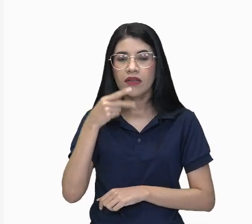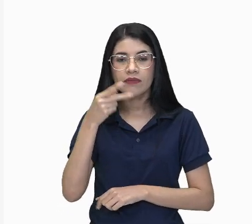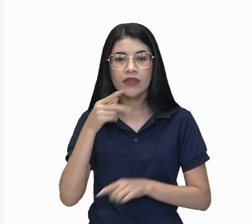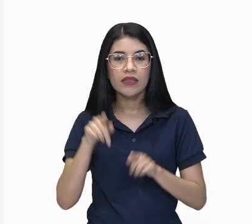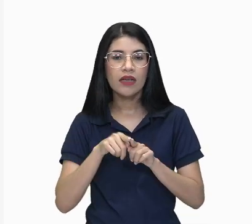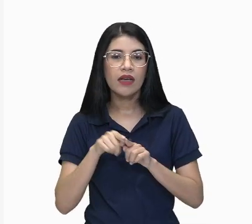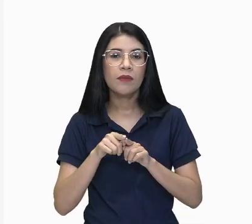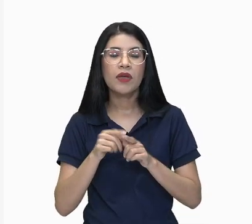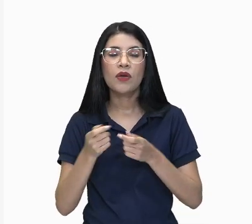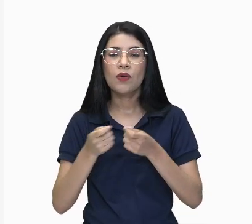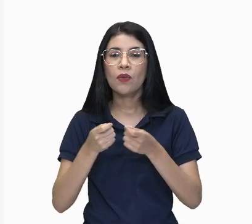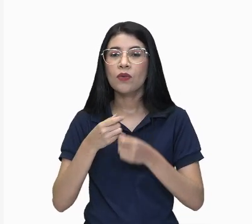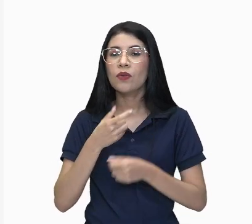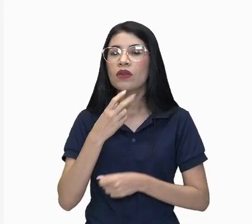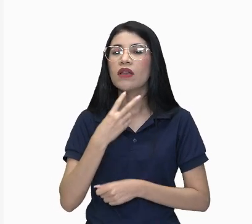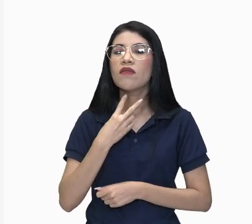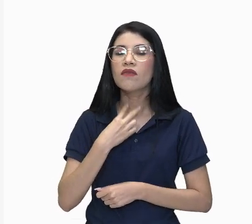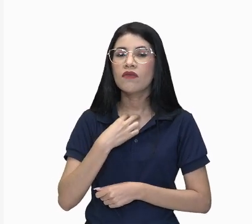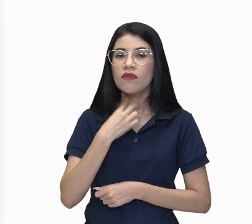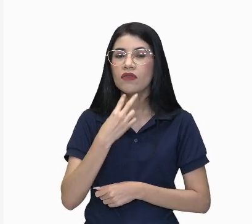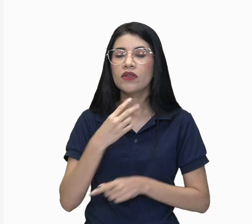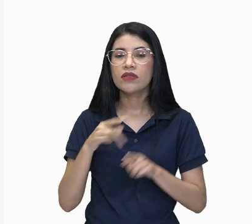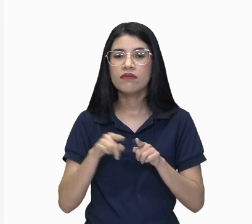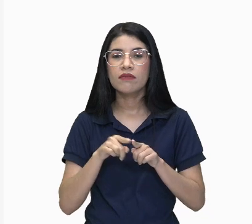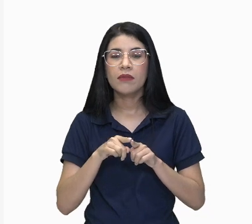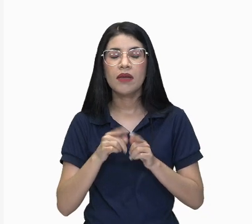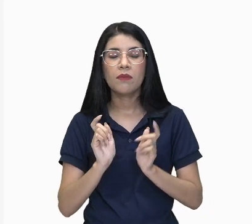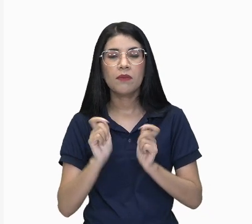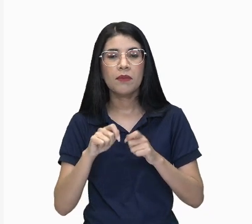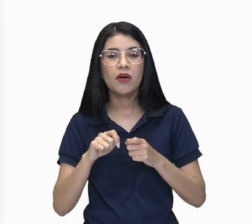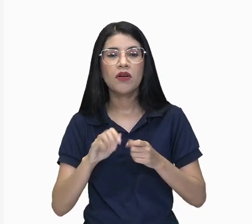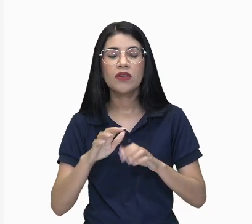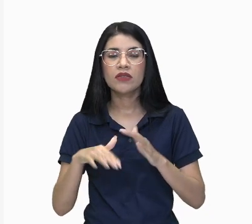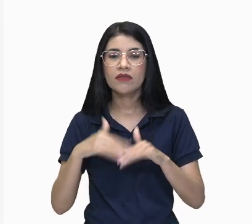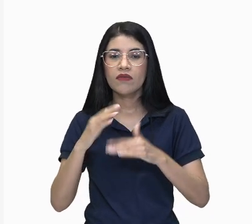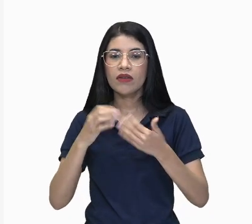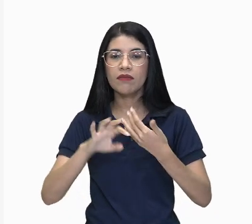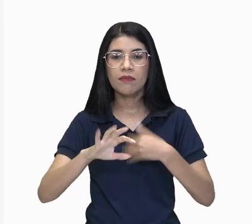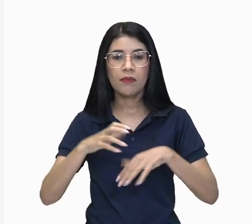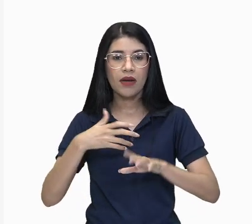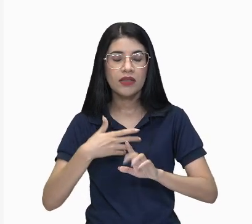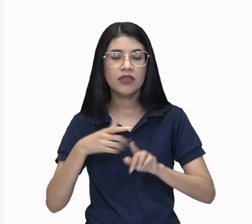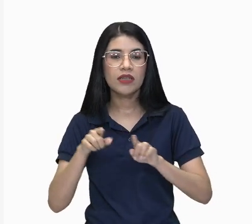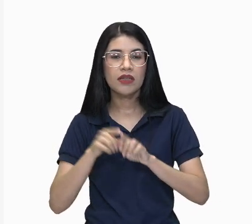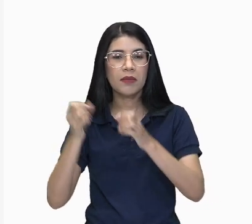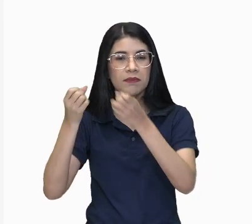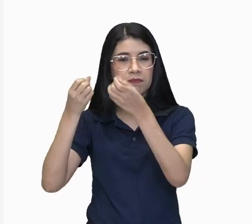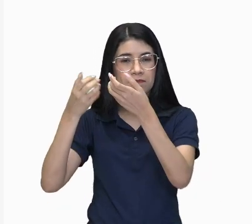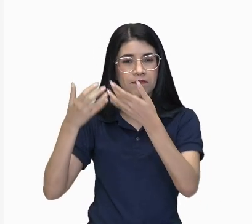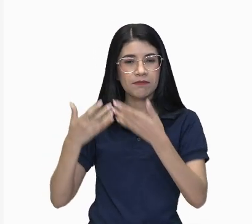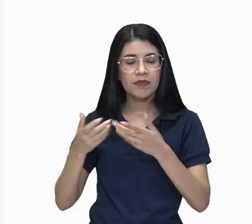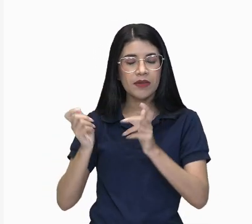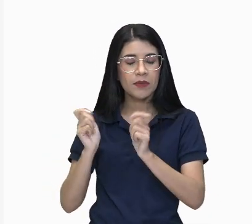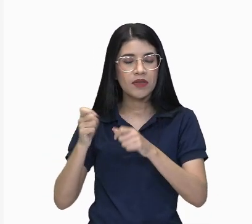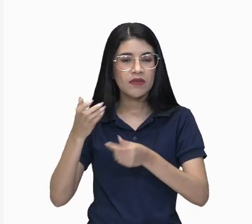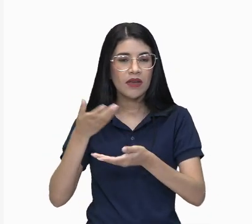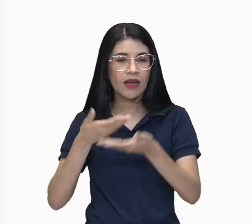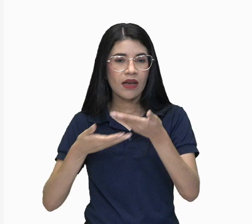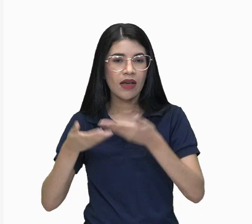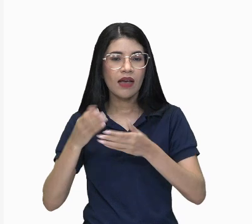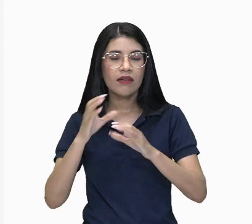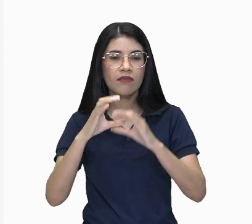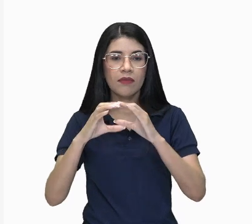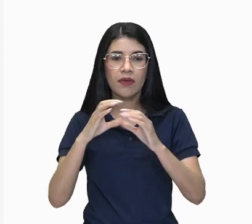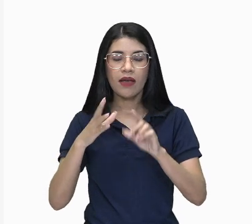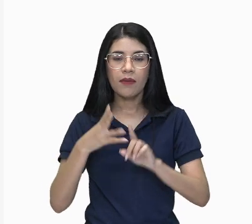o corporal, além de desenvolver a empatia, a escuta ativa e a capacidade de se comunicar efetivamente com